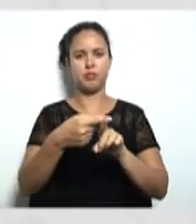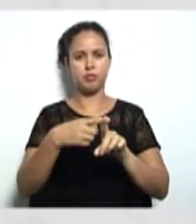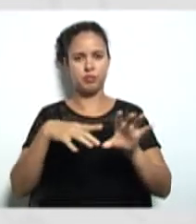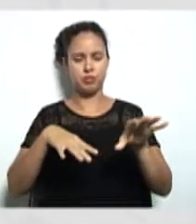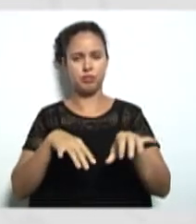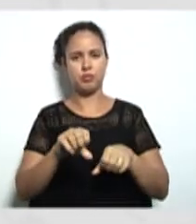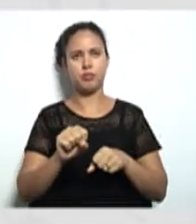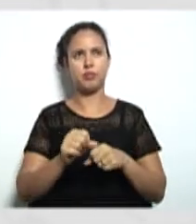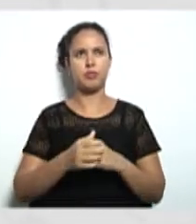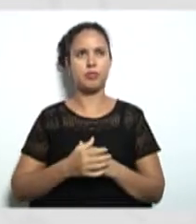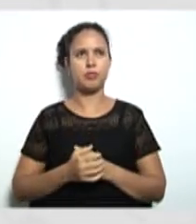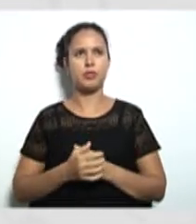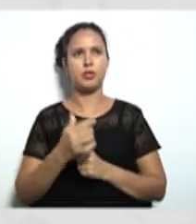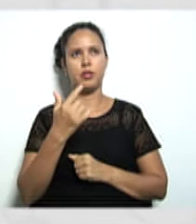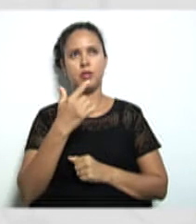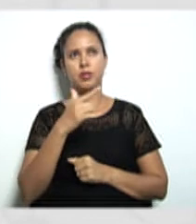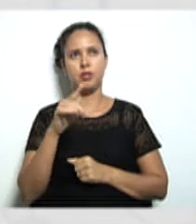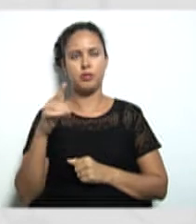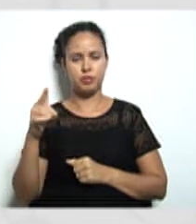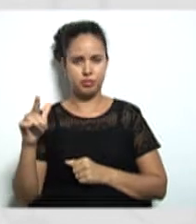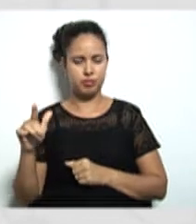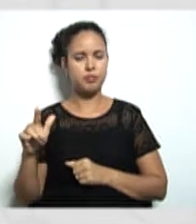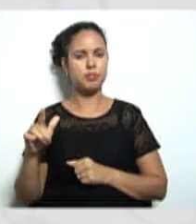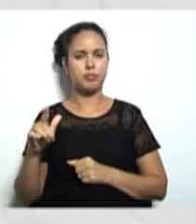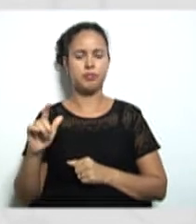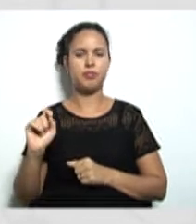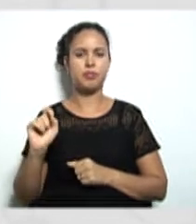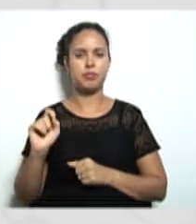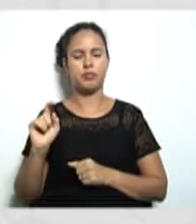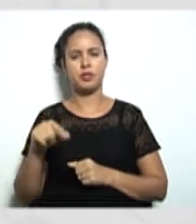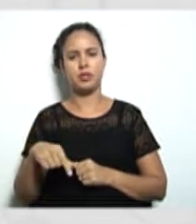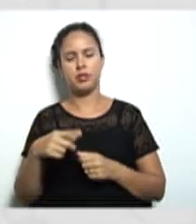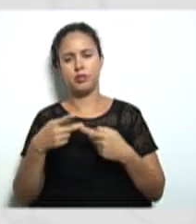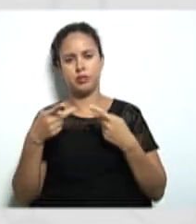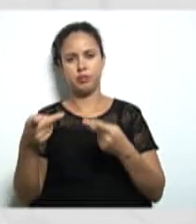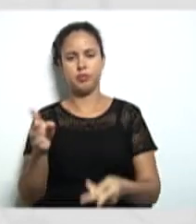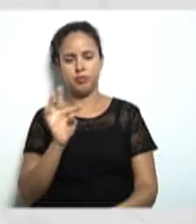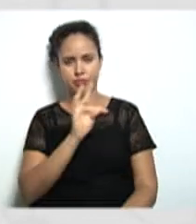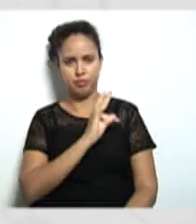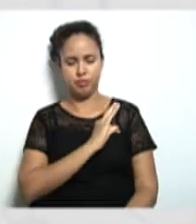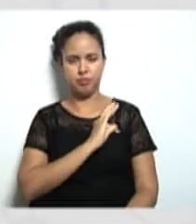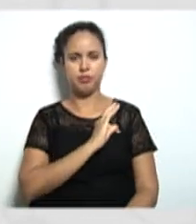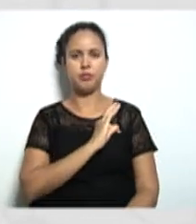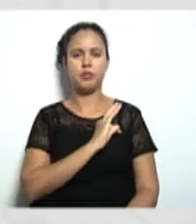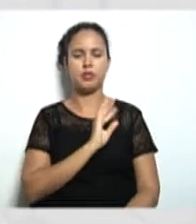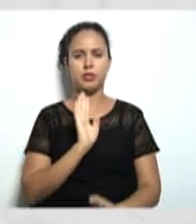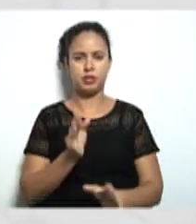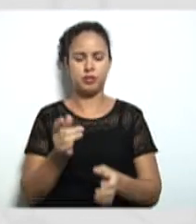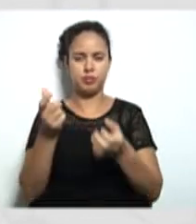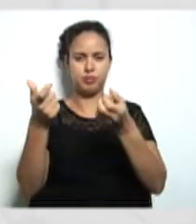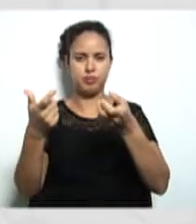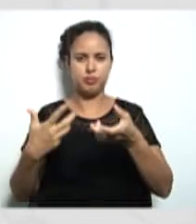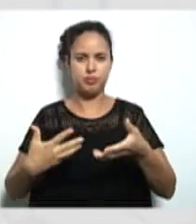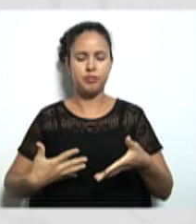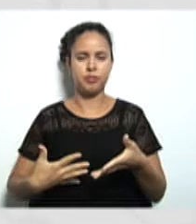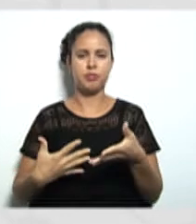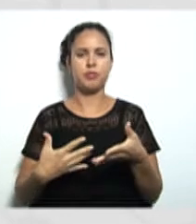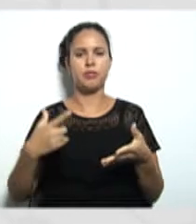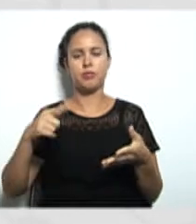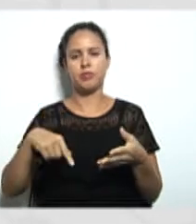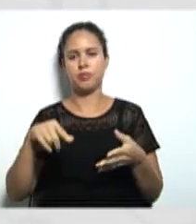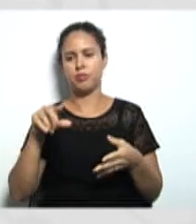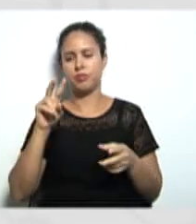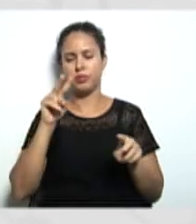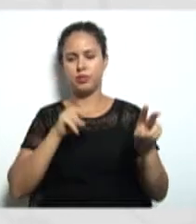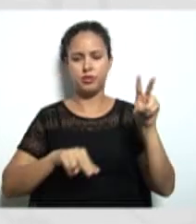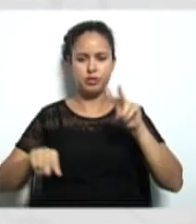Outras práticas profissionais, a visita técnica, né, que são aquelas visitas né, que nós já falamos, que ela vai dar uma visão geral